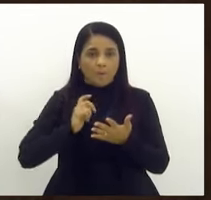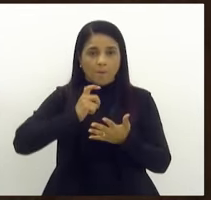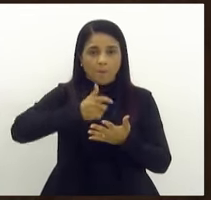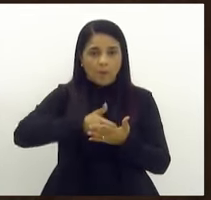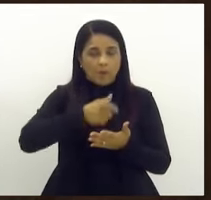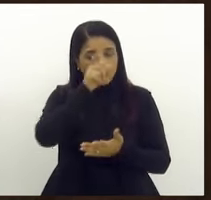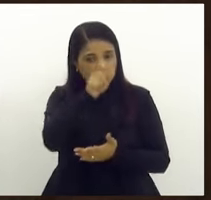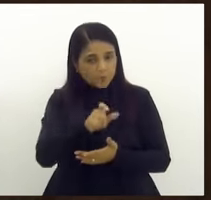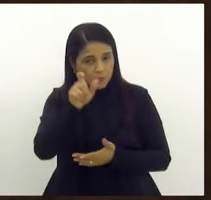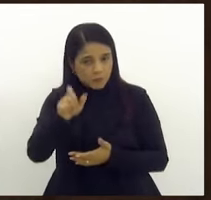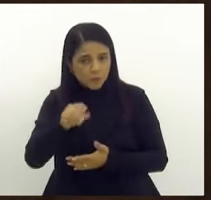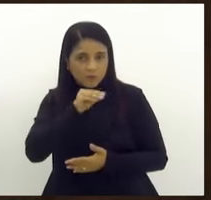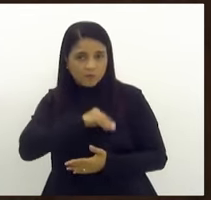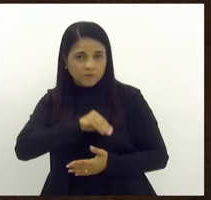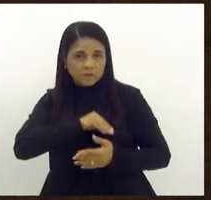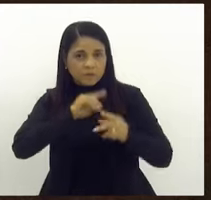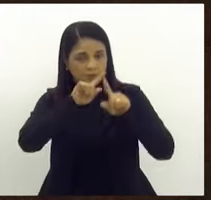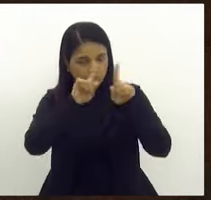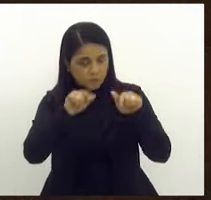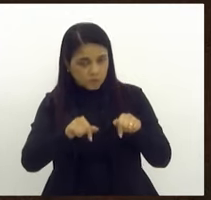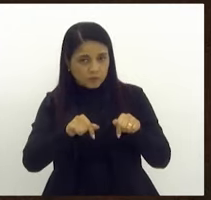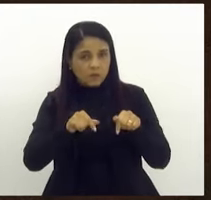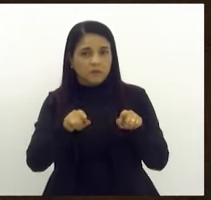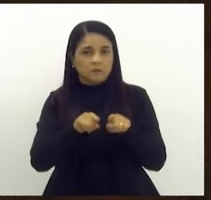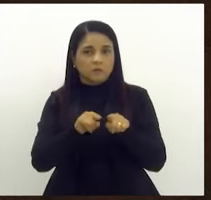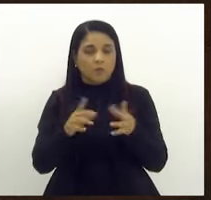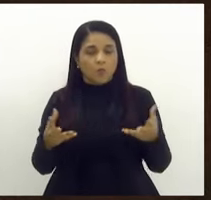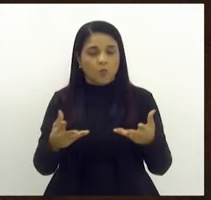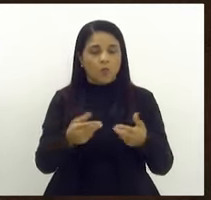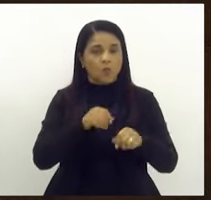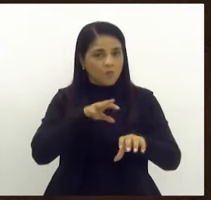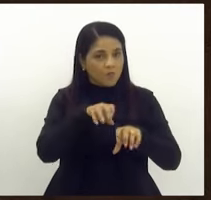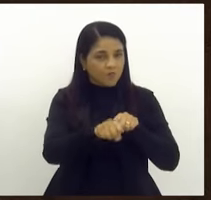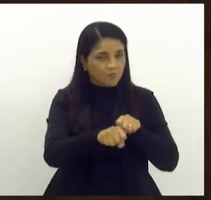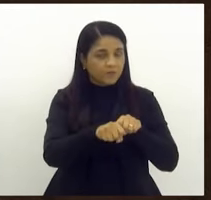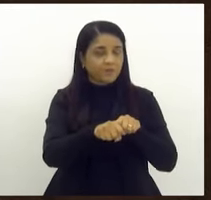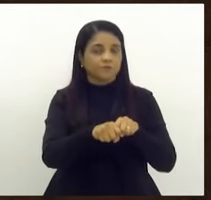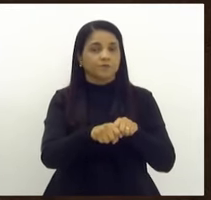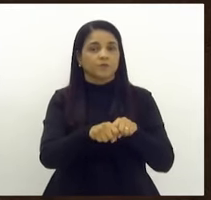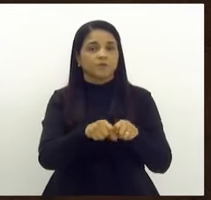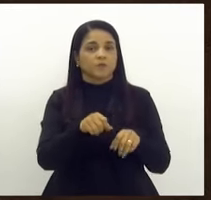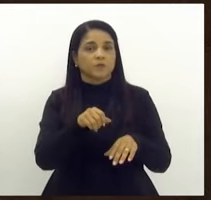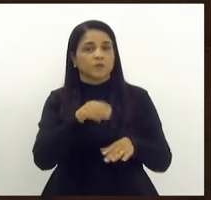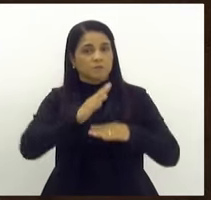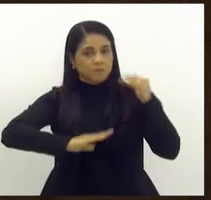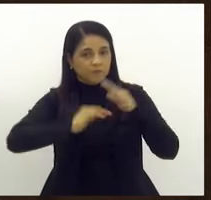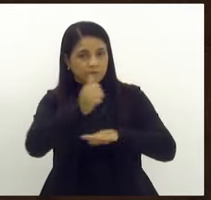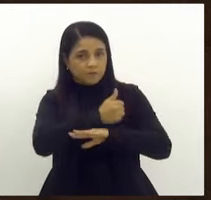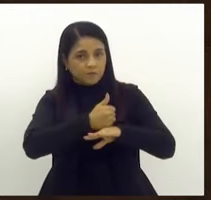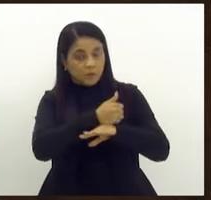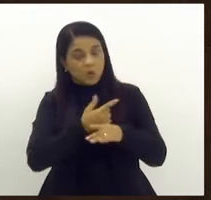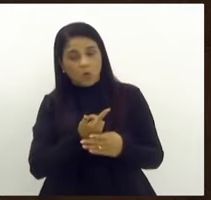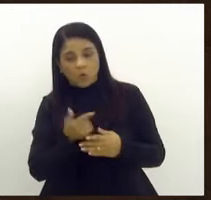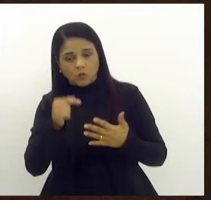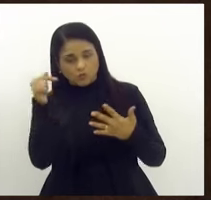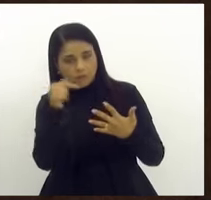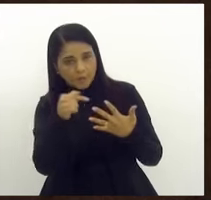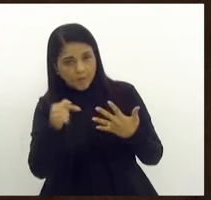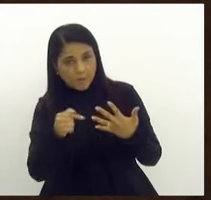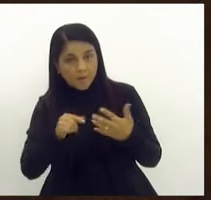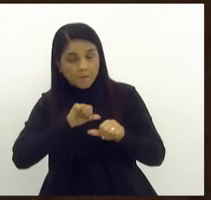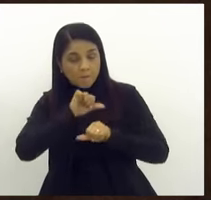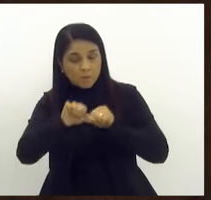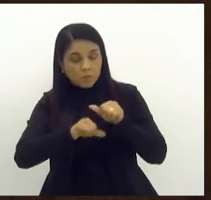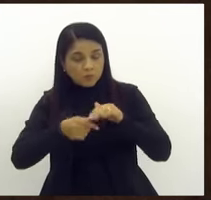de pessoal e qualificação profissional outras mudam parte da gestão do fundo e eu